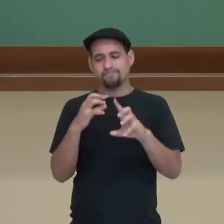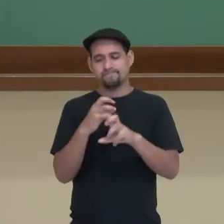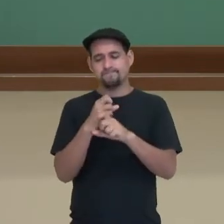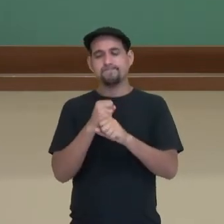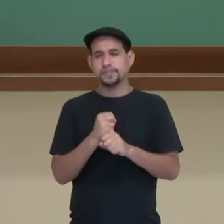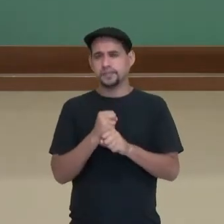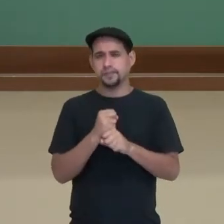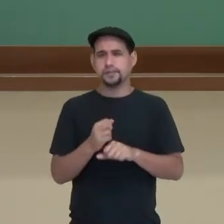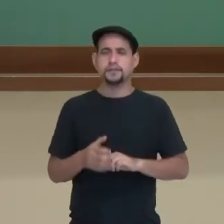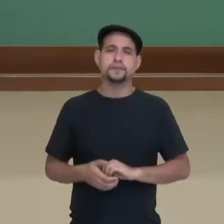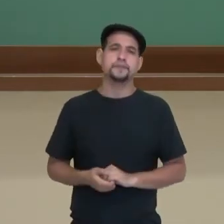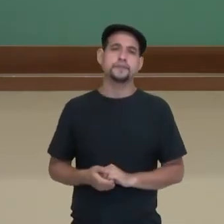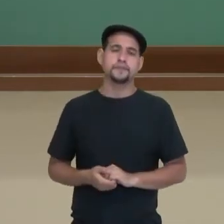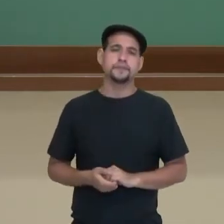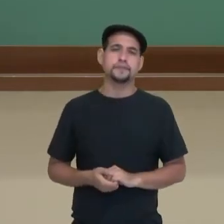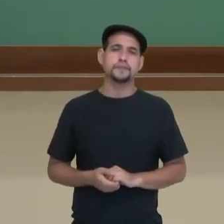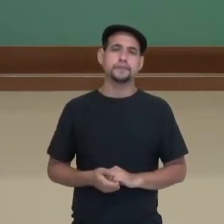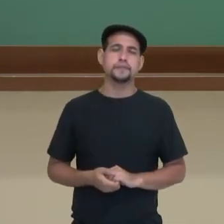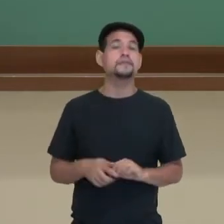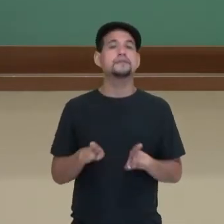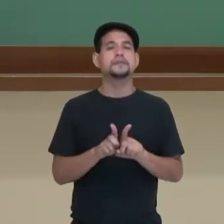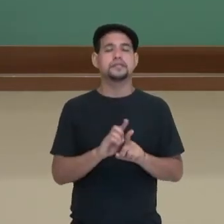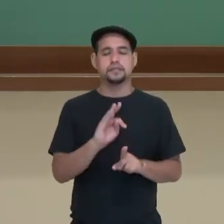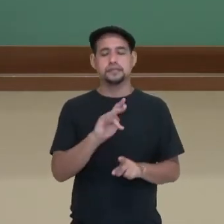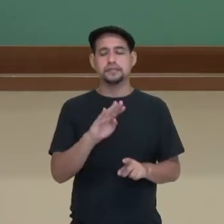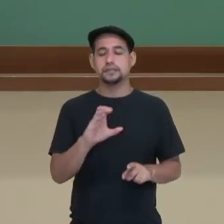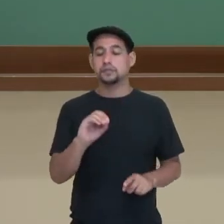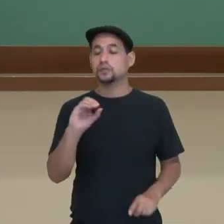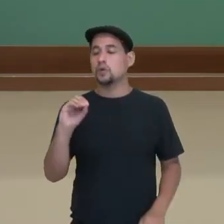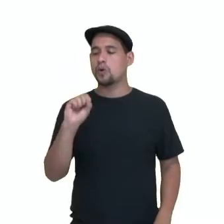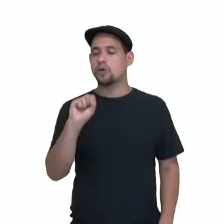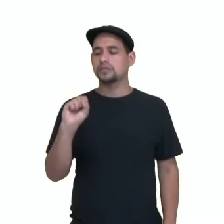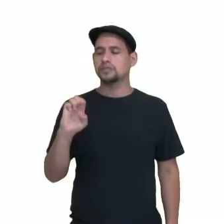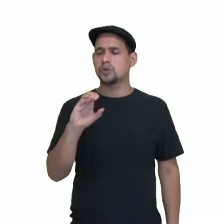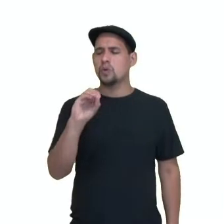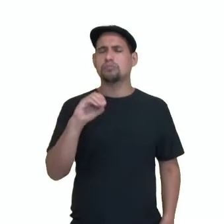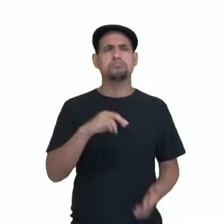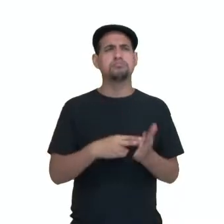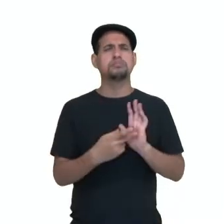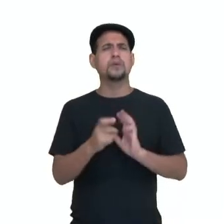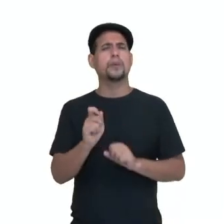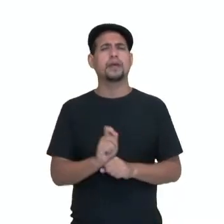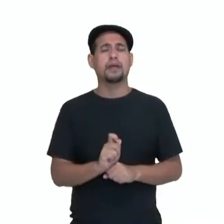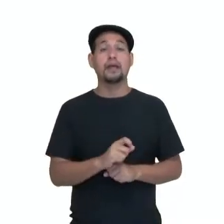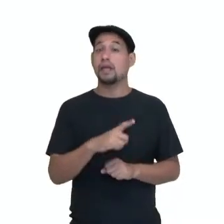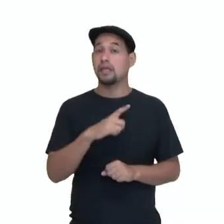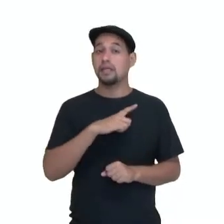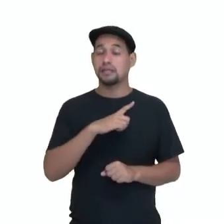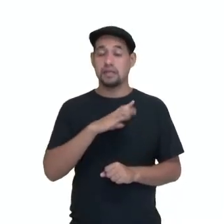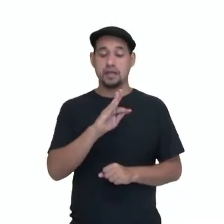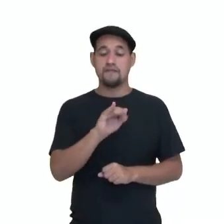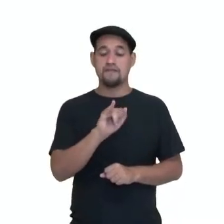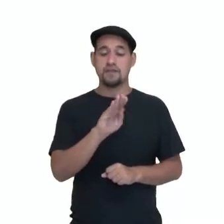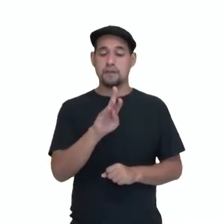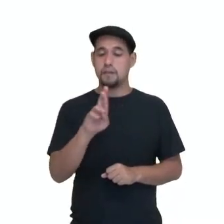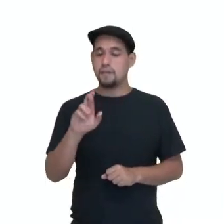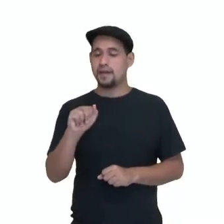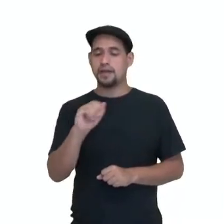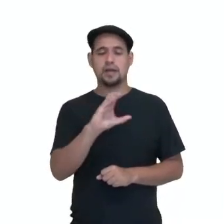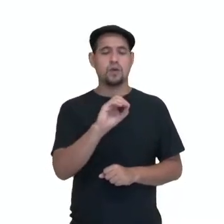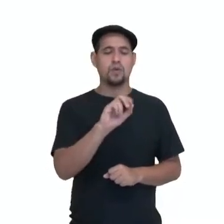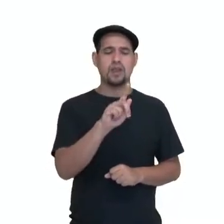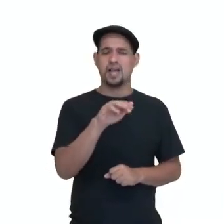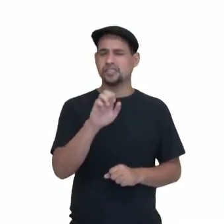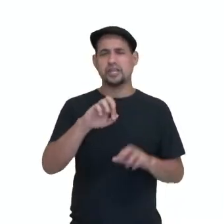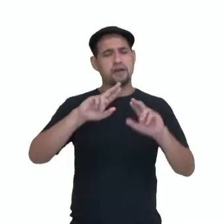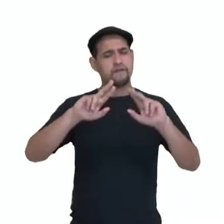colágeno. O tecido conjuntivo ósseo. Tecido conjuntivo ósseo, ele é formado por fibras colágenas, fosfato de